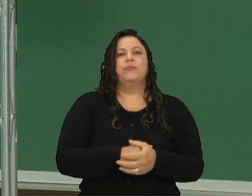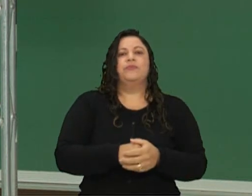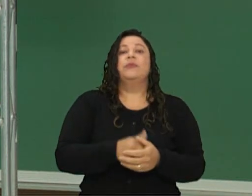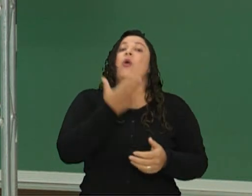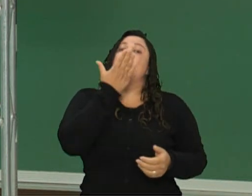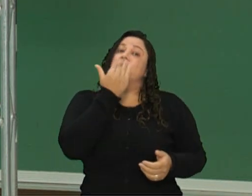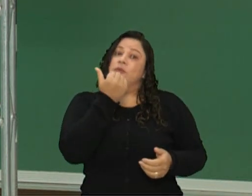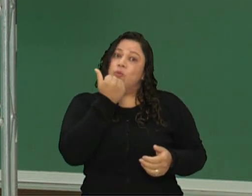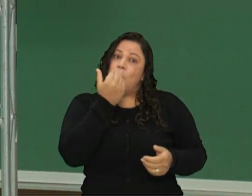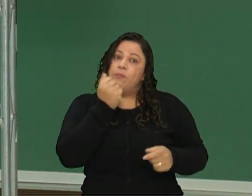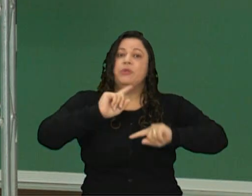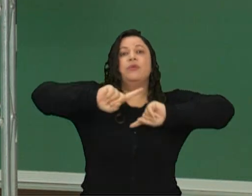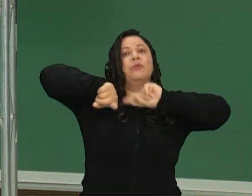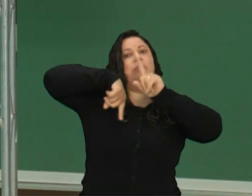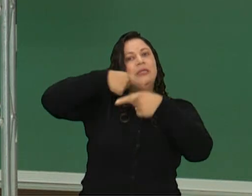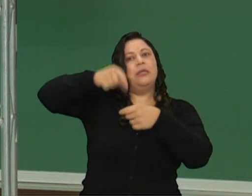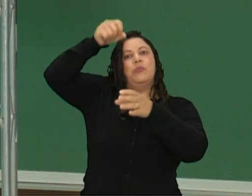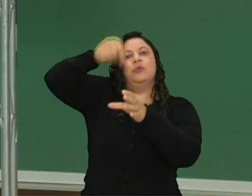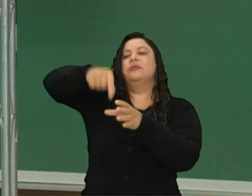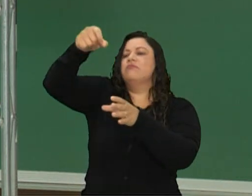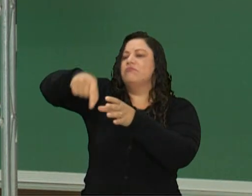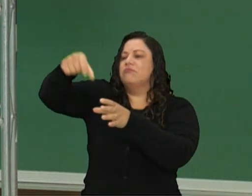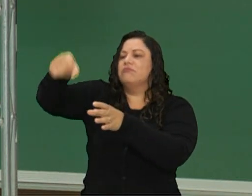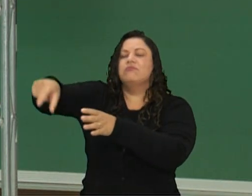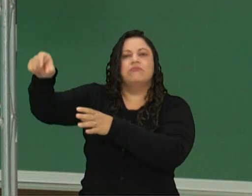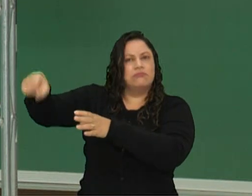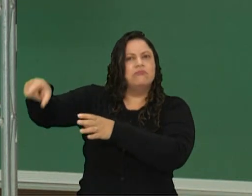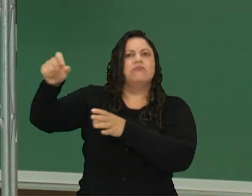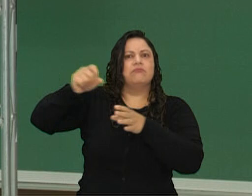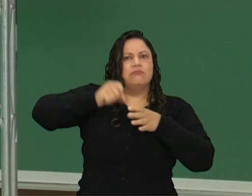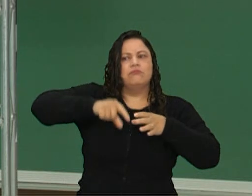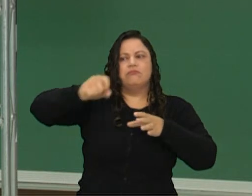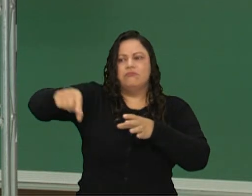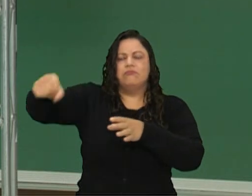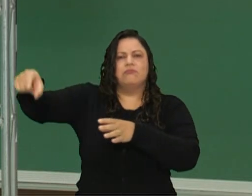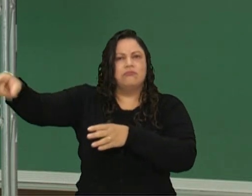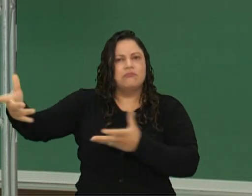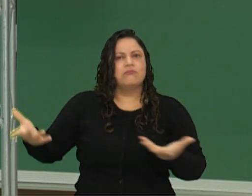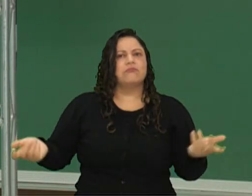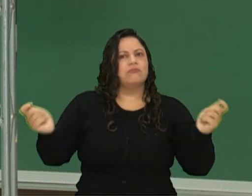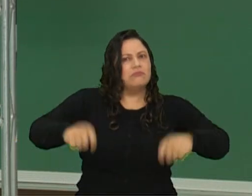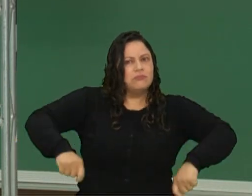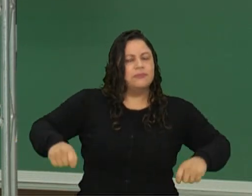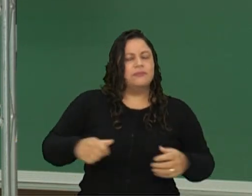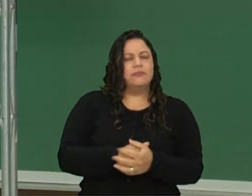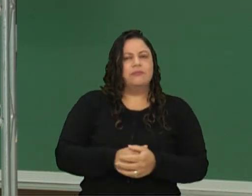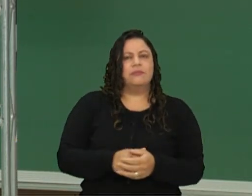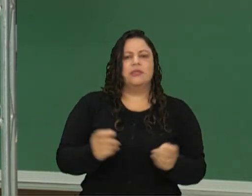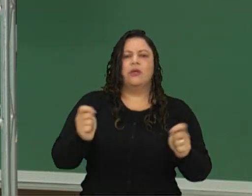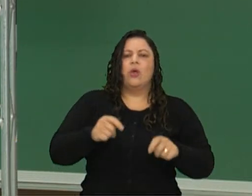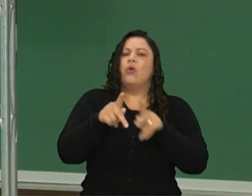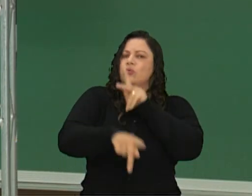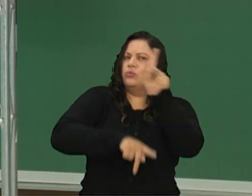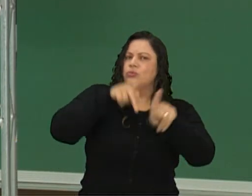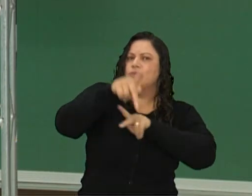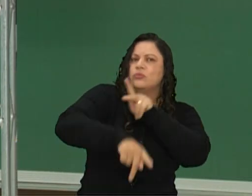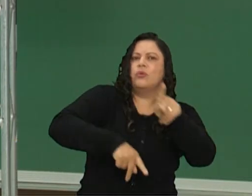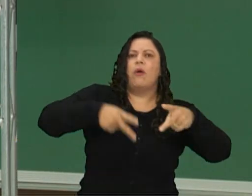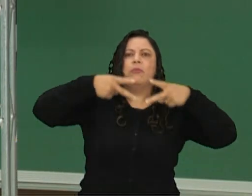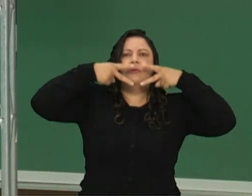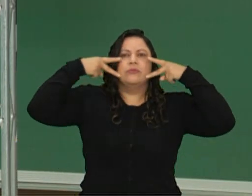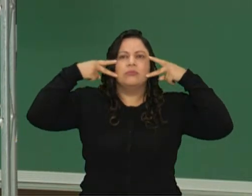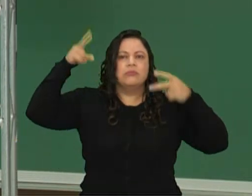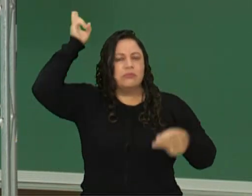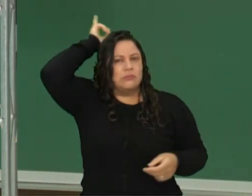de replantar, ou seja, mesmo não existindo esse nome, antigamente, os povos indígenas sempre